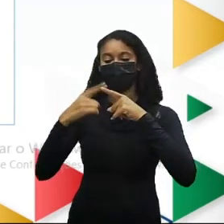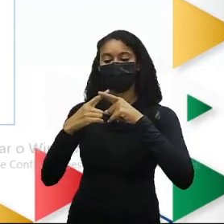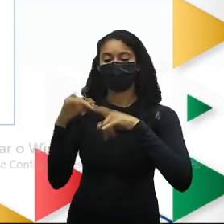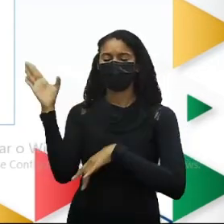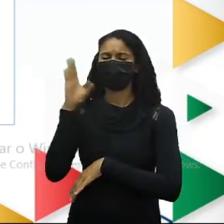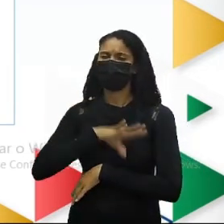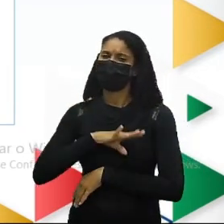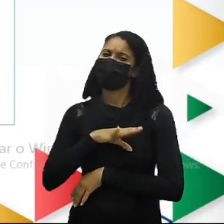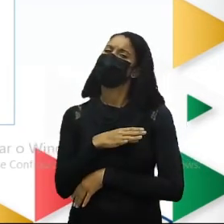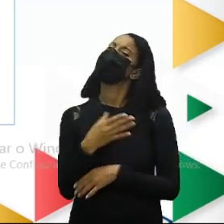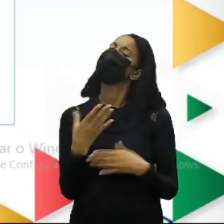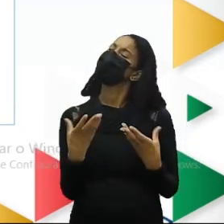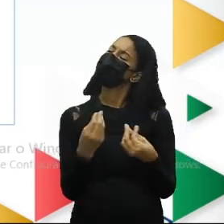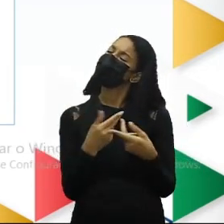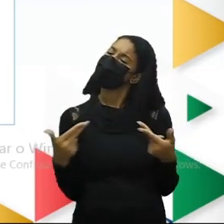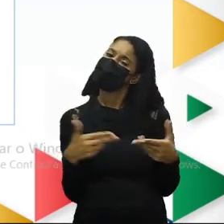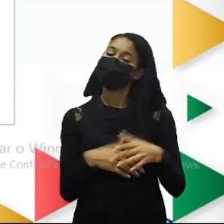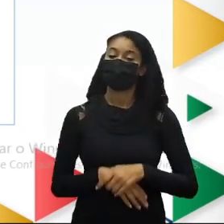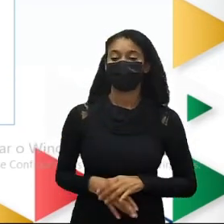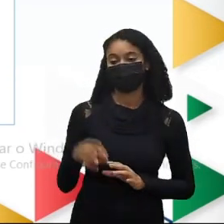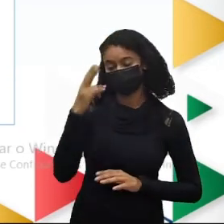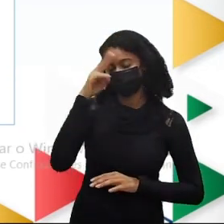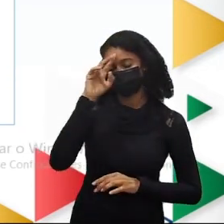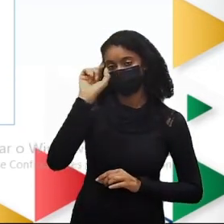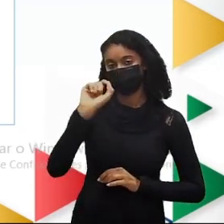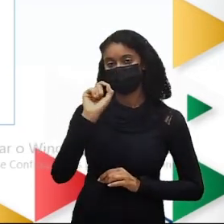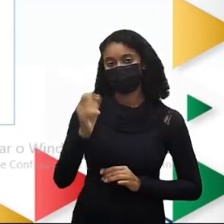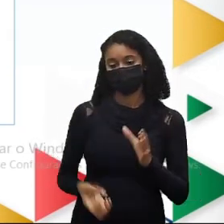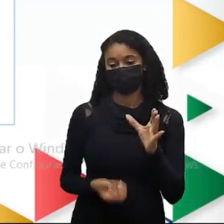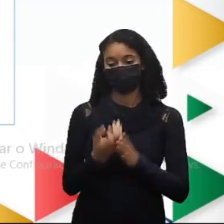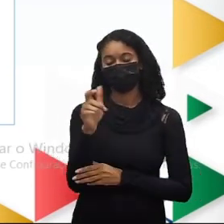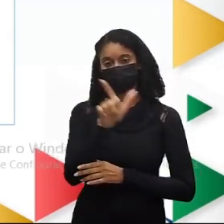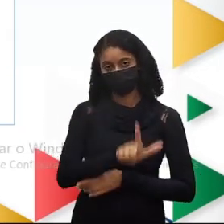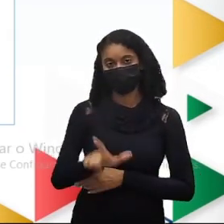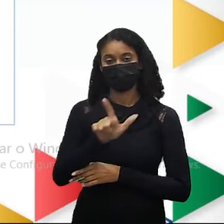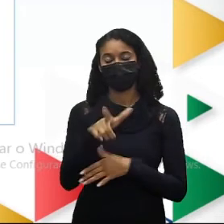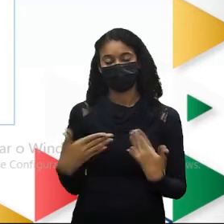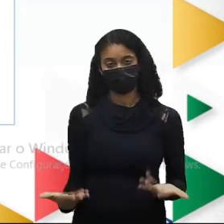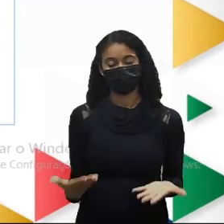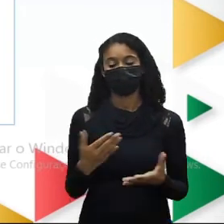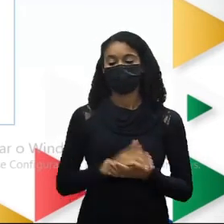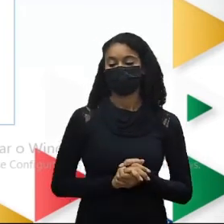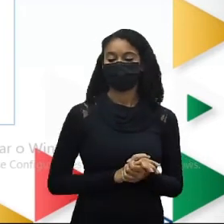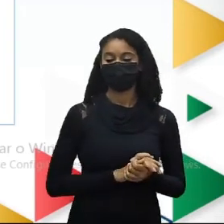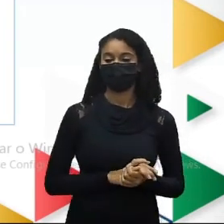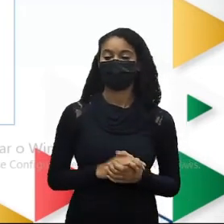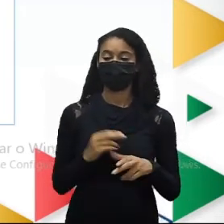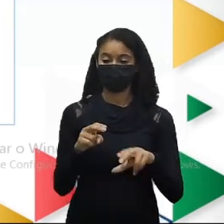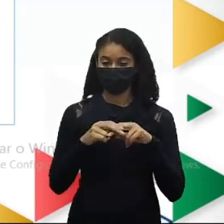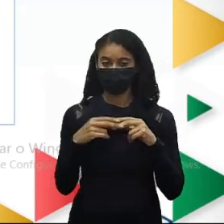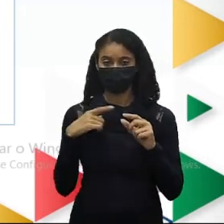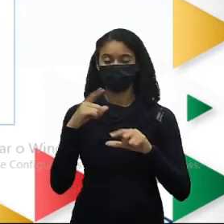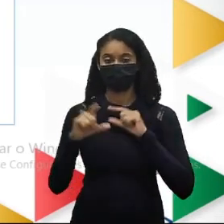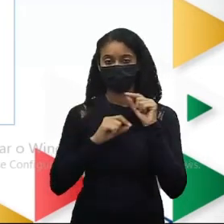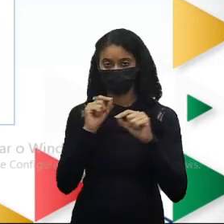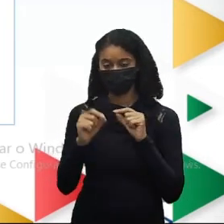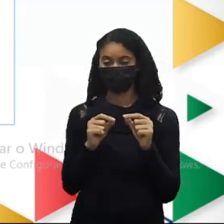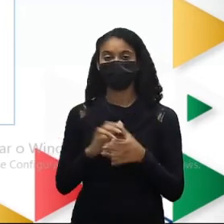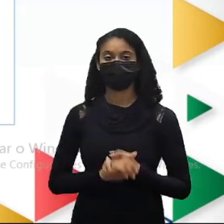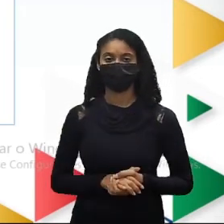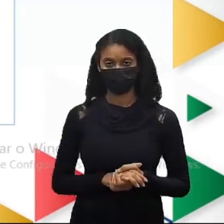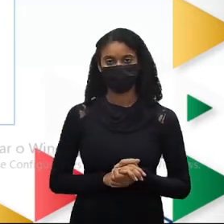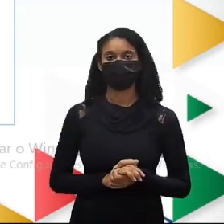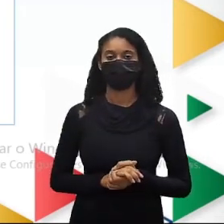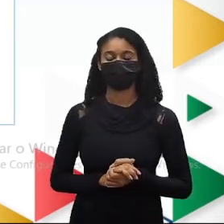como eu falei, certo? É uma criação literária e como tal, ela tem o quê? Isso é uma